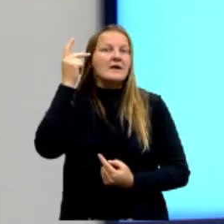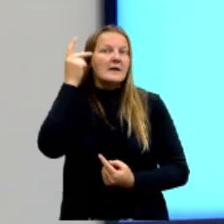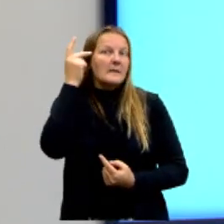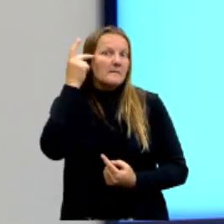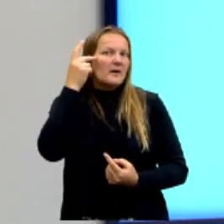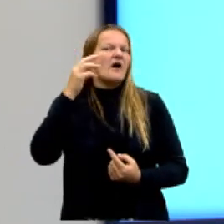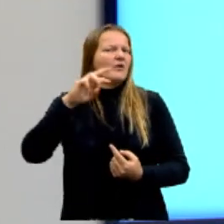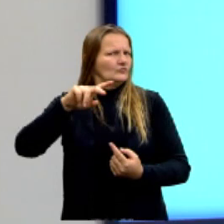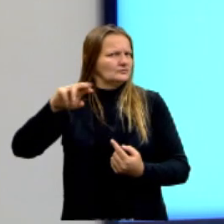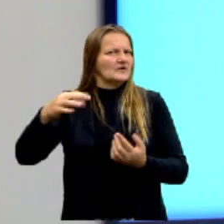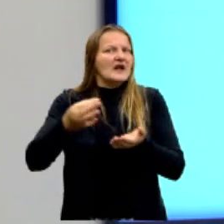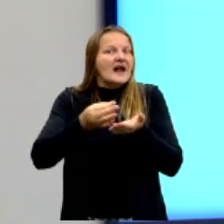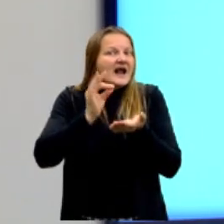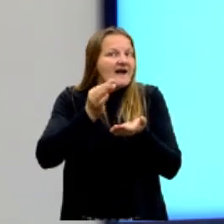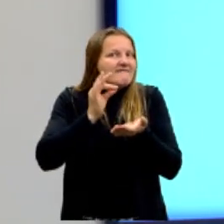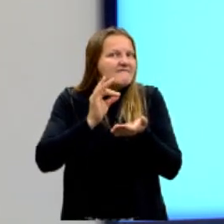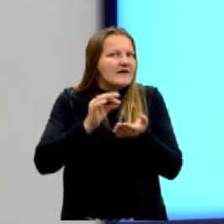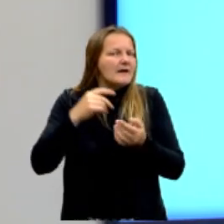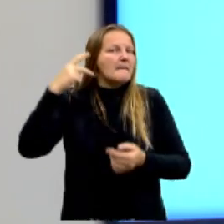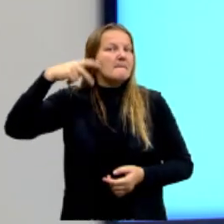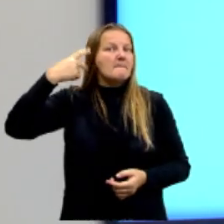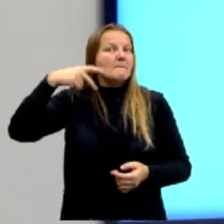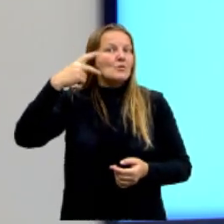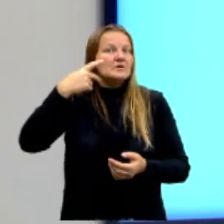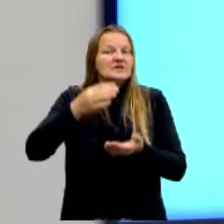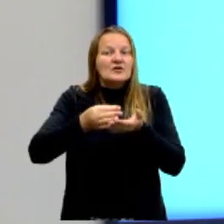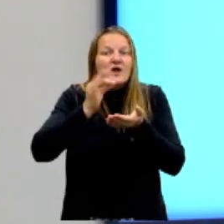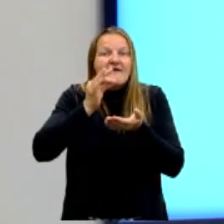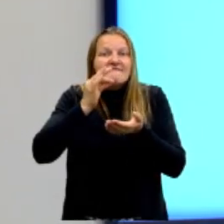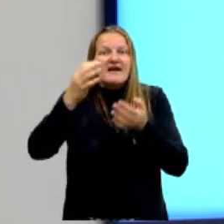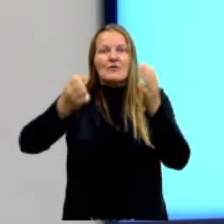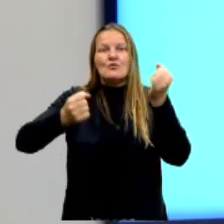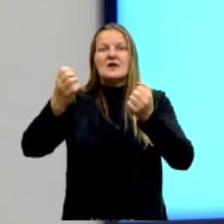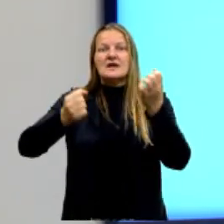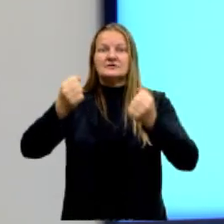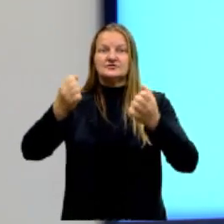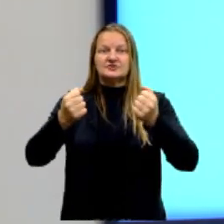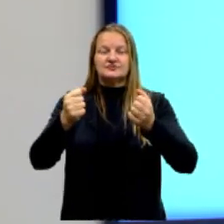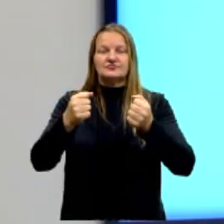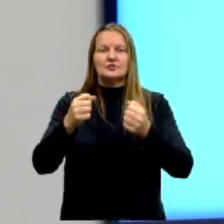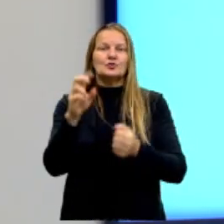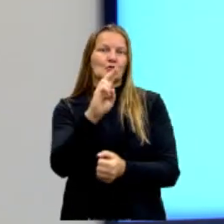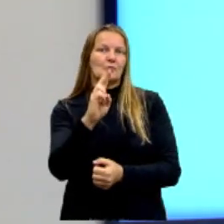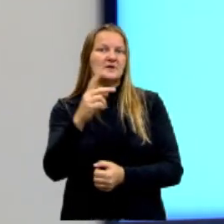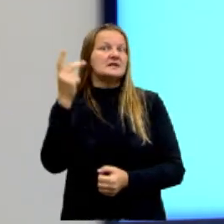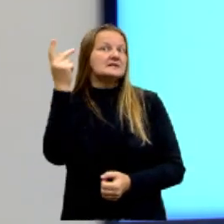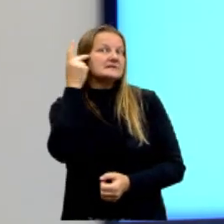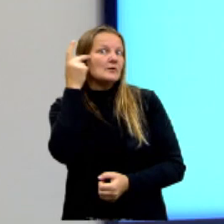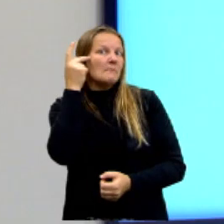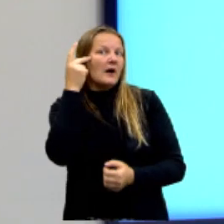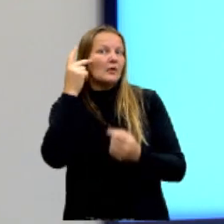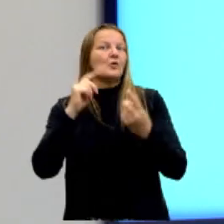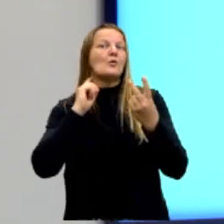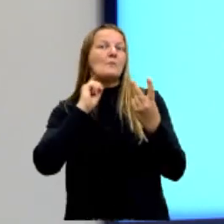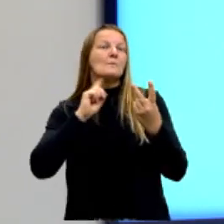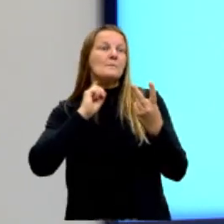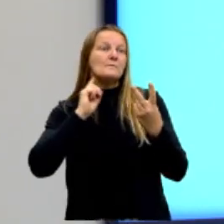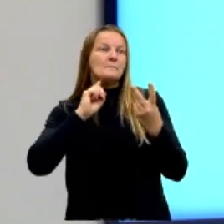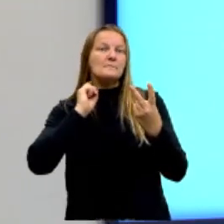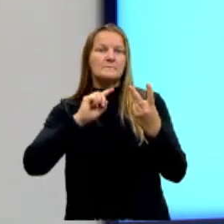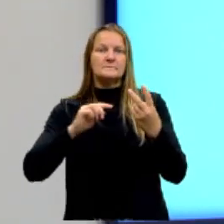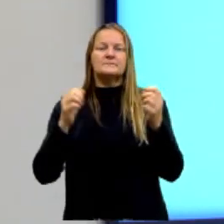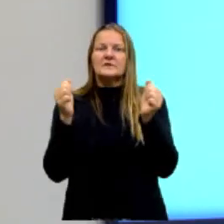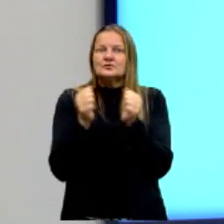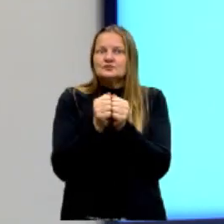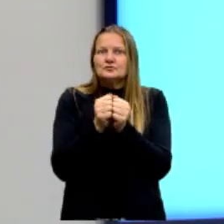o famoso política do café com leite São Paulo e Minas Gerais